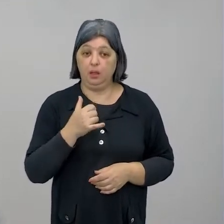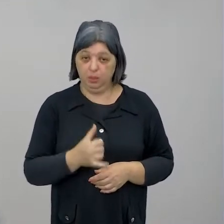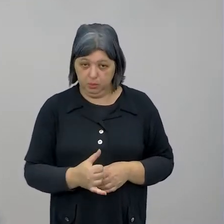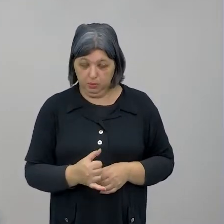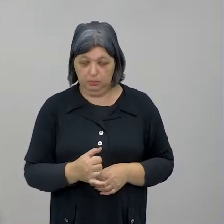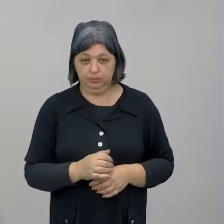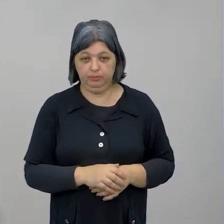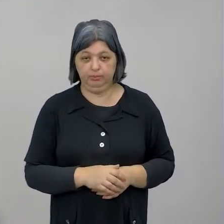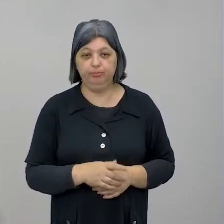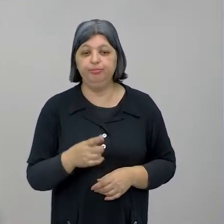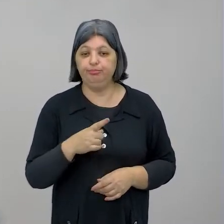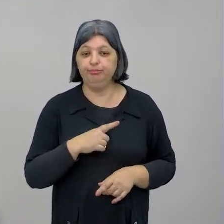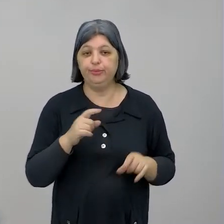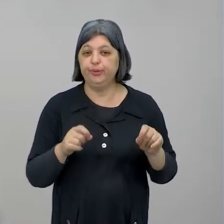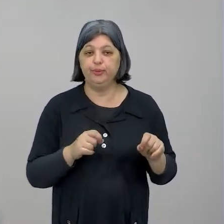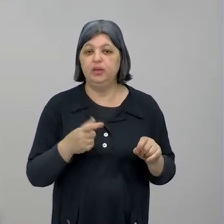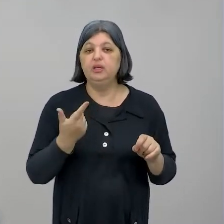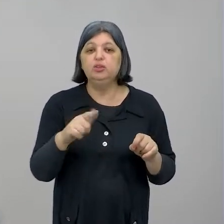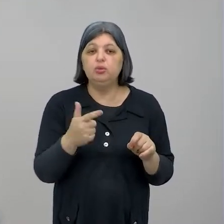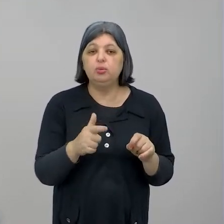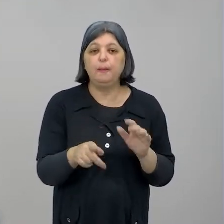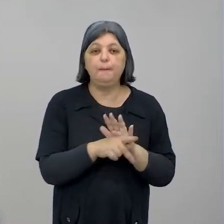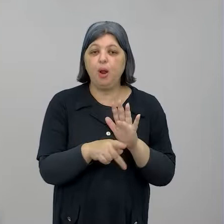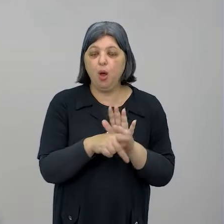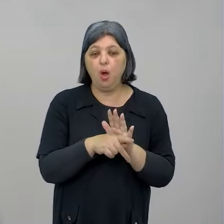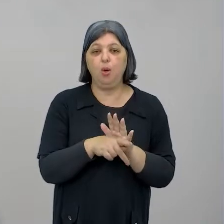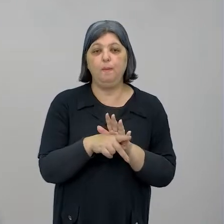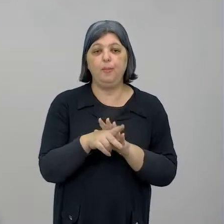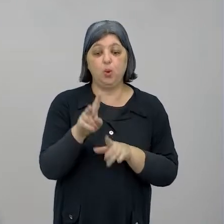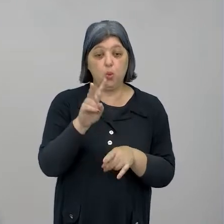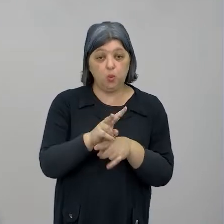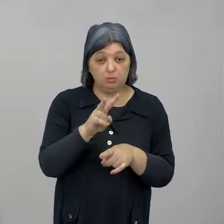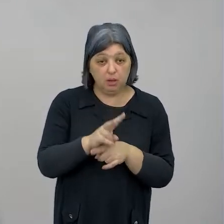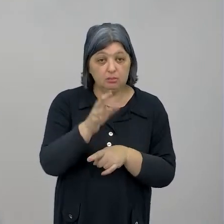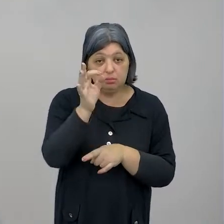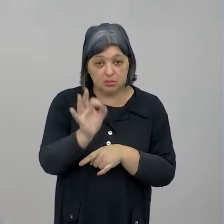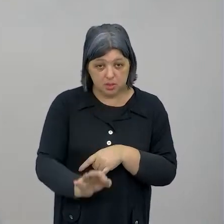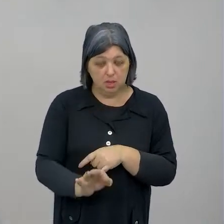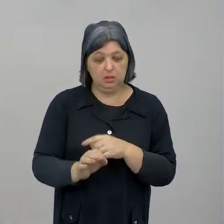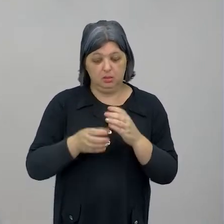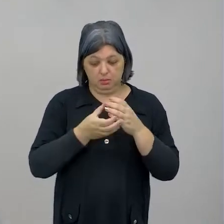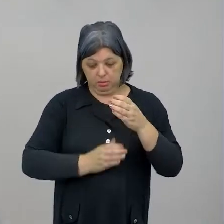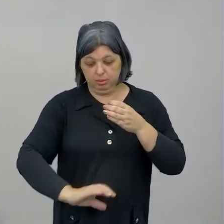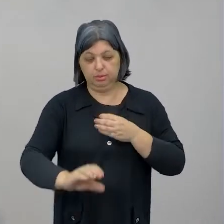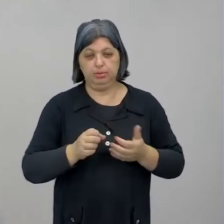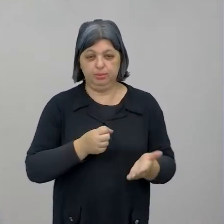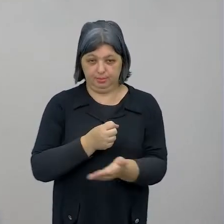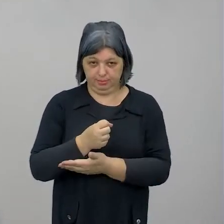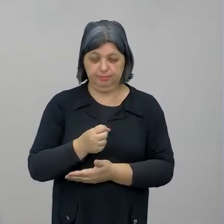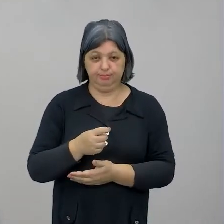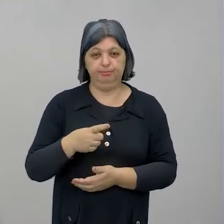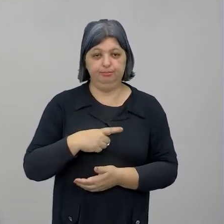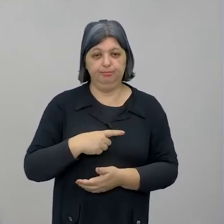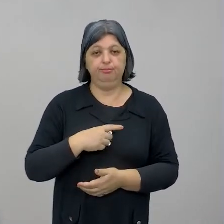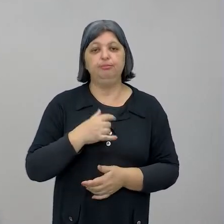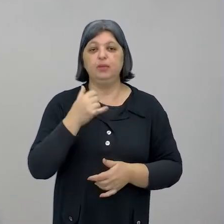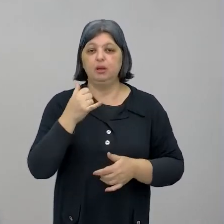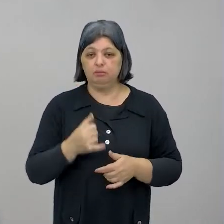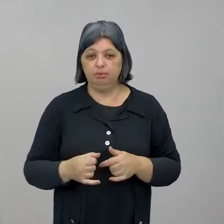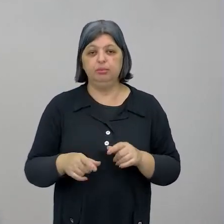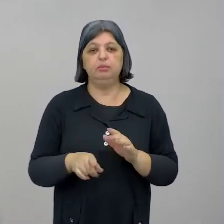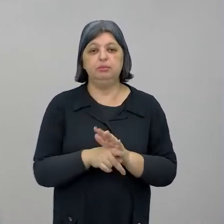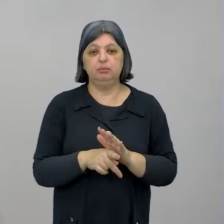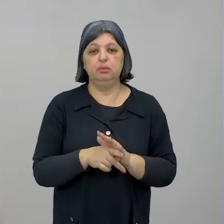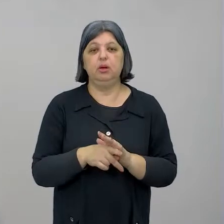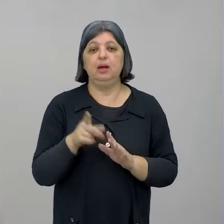que podem, então se não tem aí um tratamento de esgoto principalmente, essas fezes atingem então aí